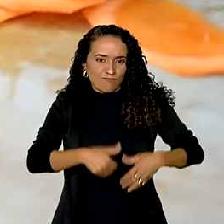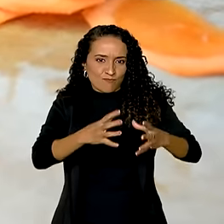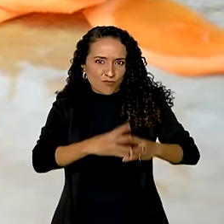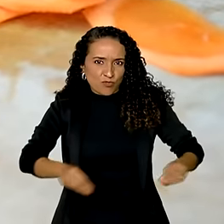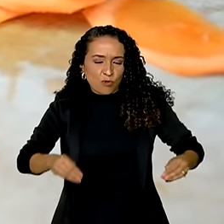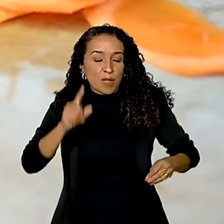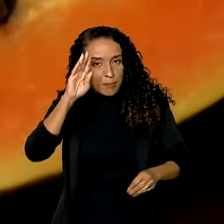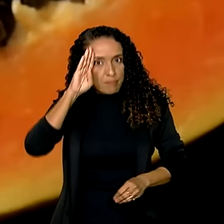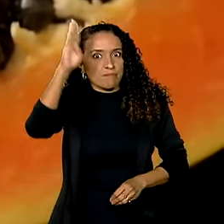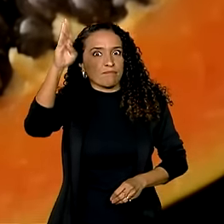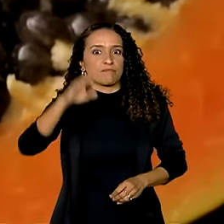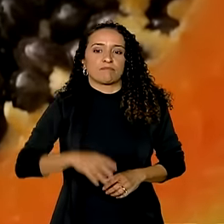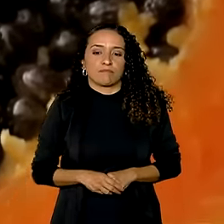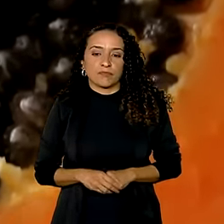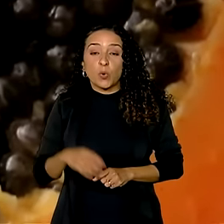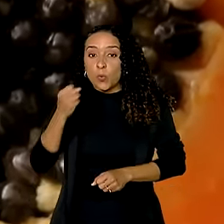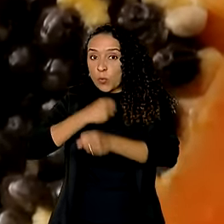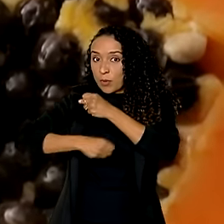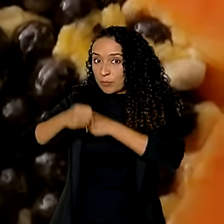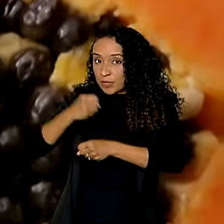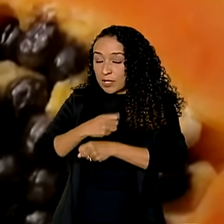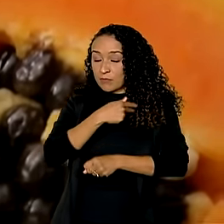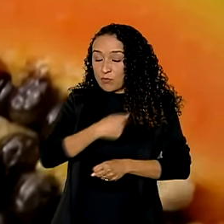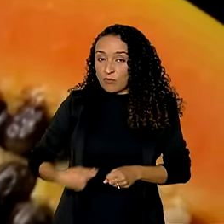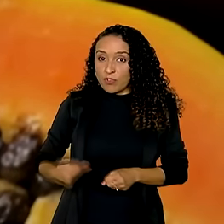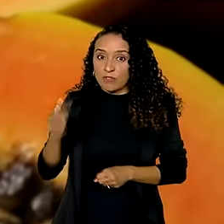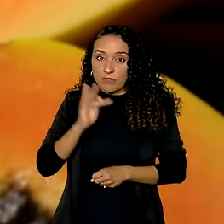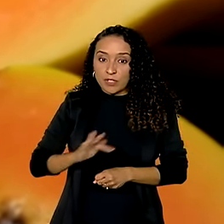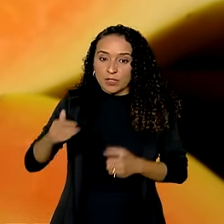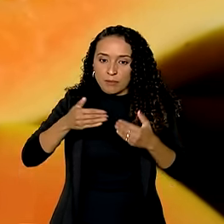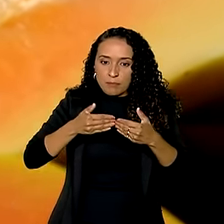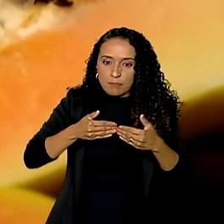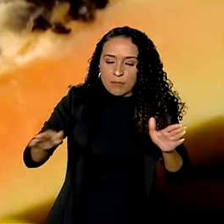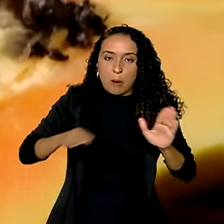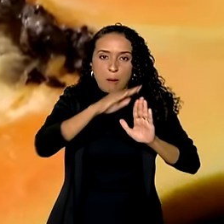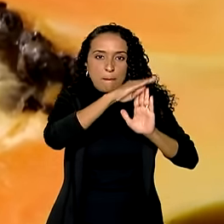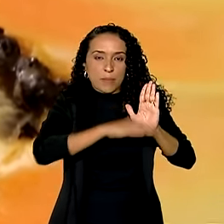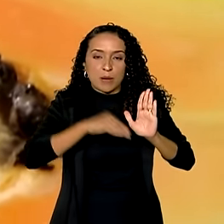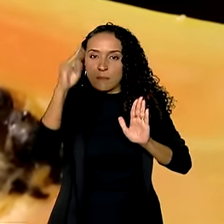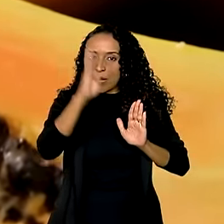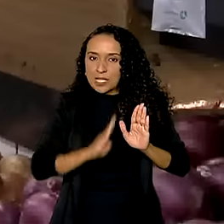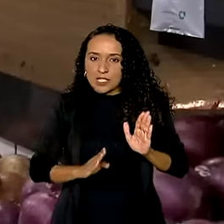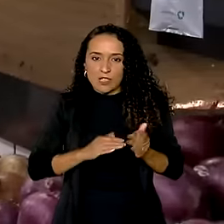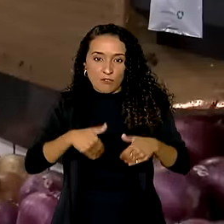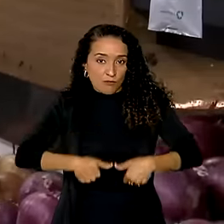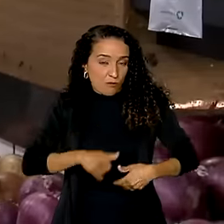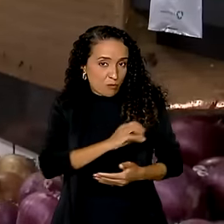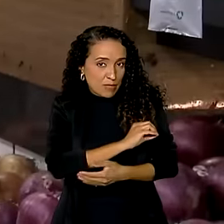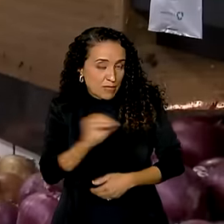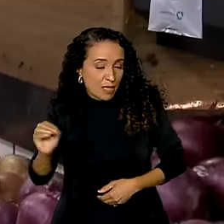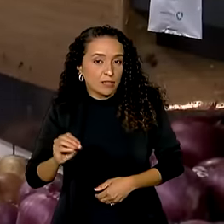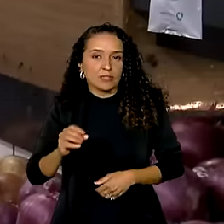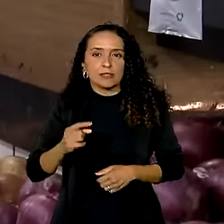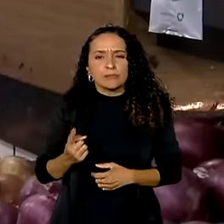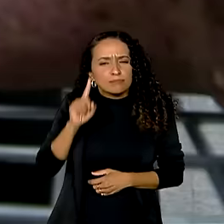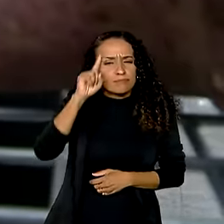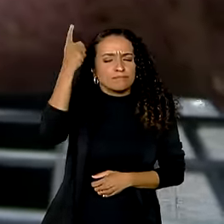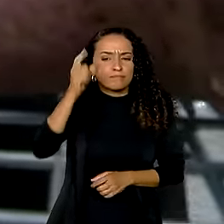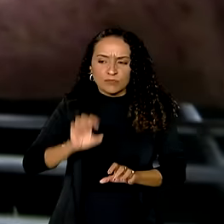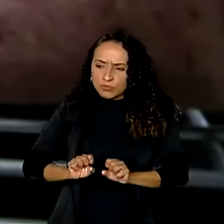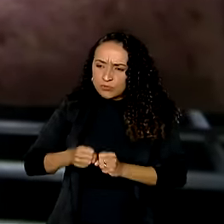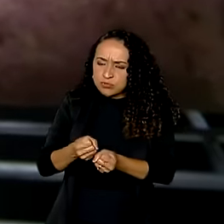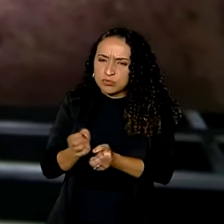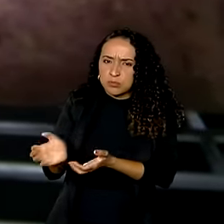uma prioridade. No ano passado, o governo federal lançou o Plano Brasil Sem Fome, uma iniciativa que reúne esforços